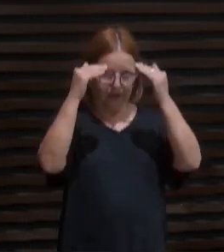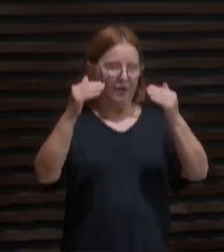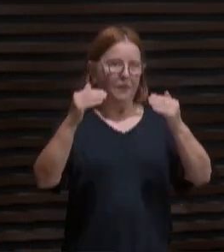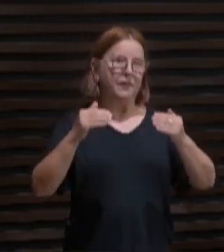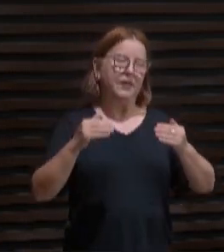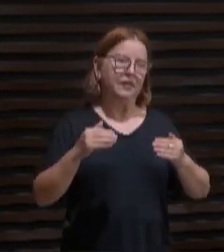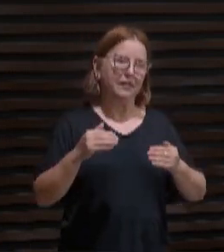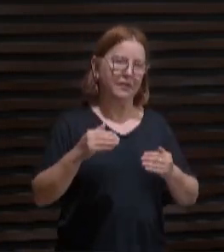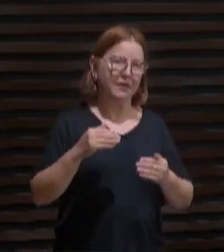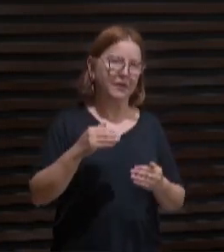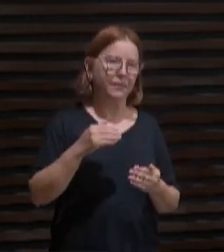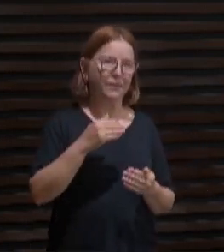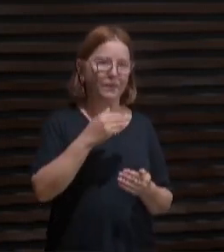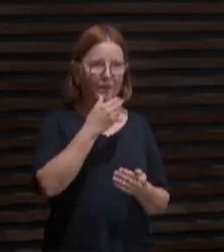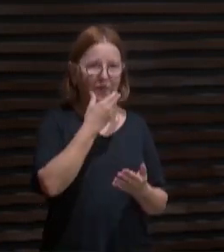uma